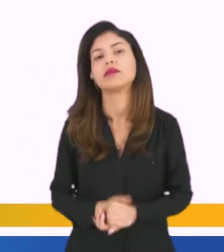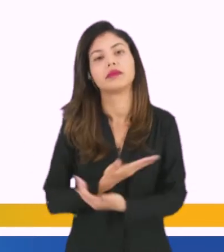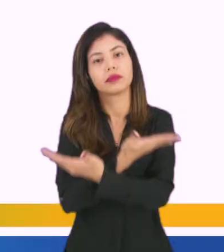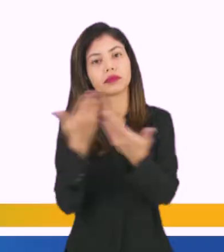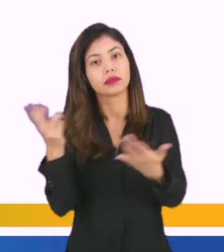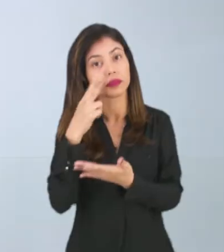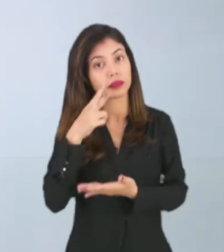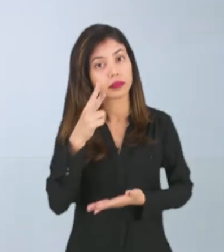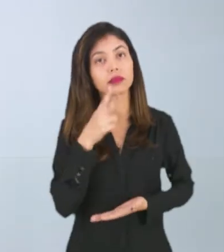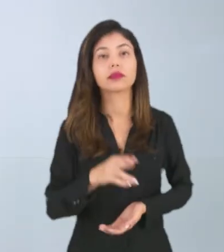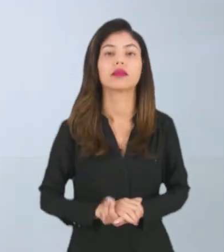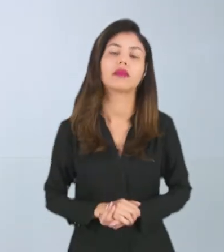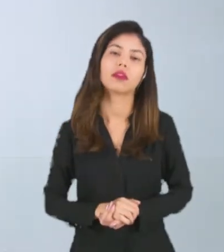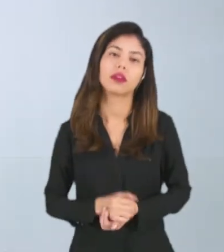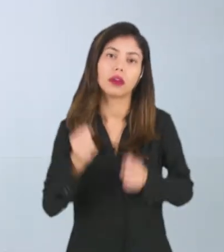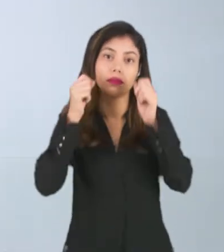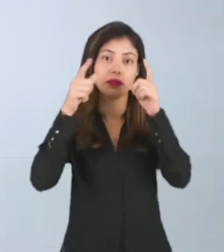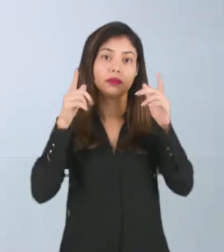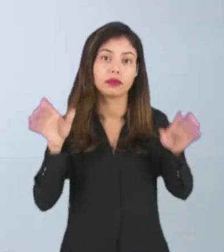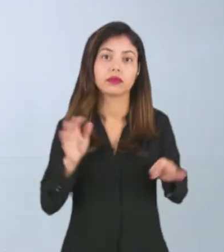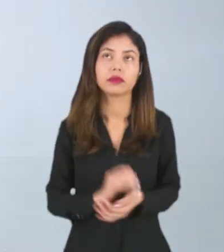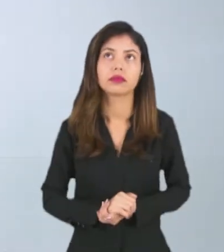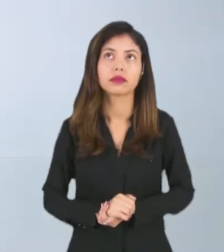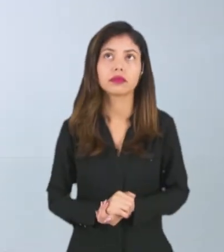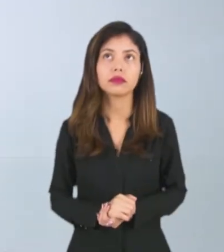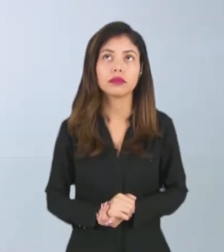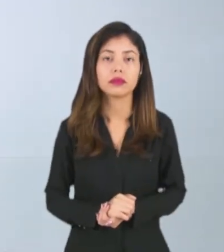vocês puderem prestar atenção,